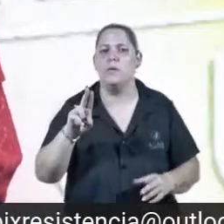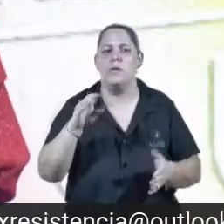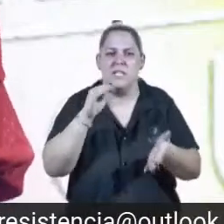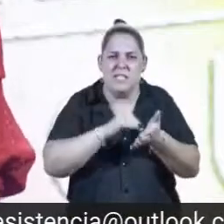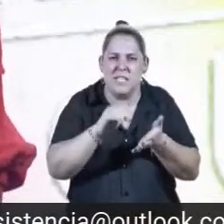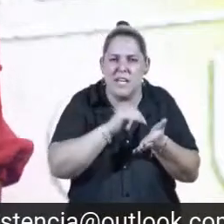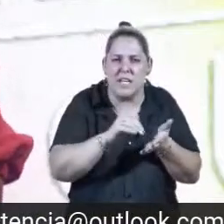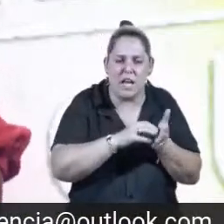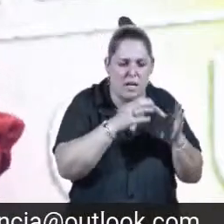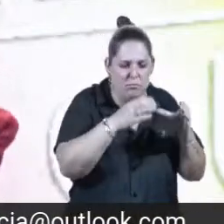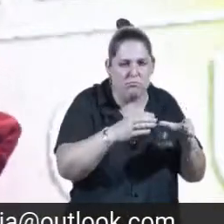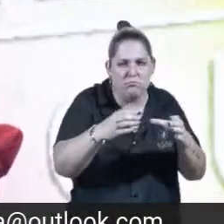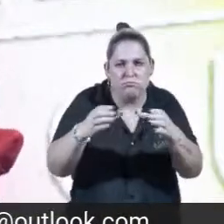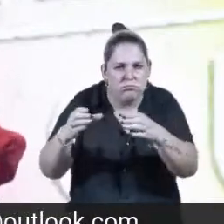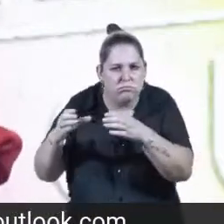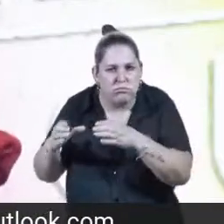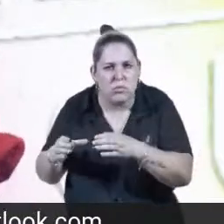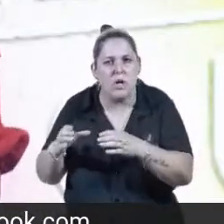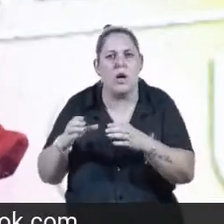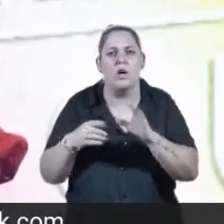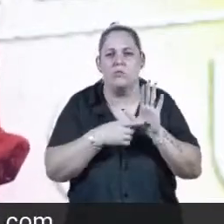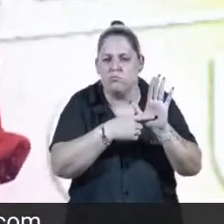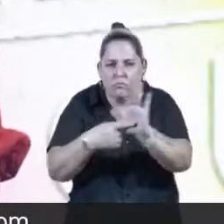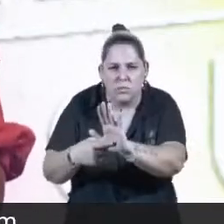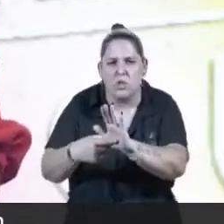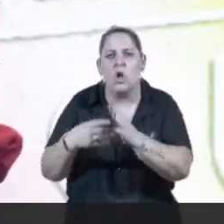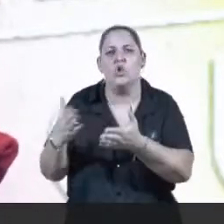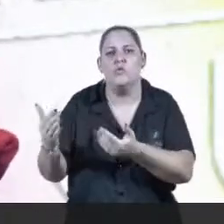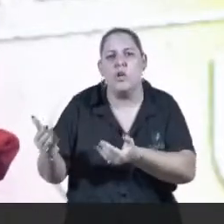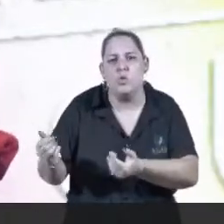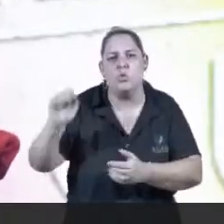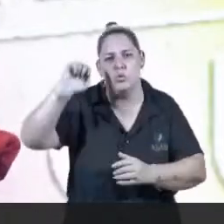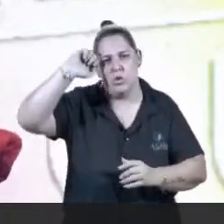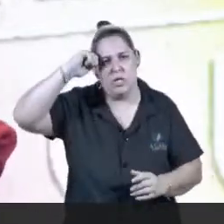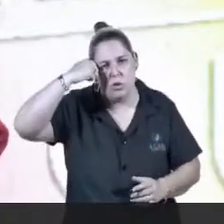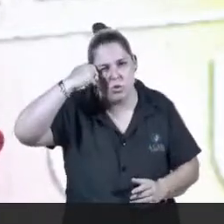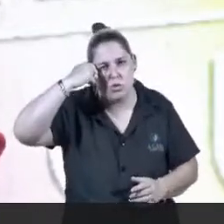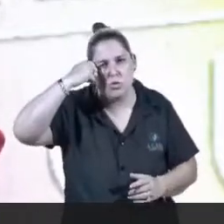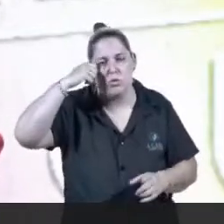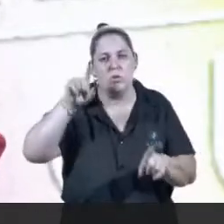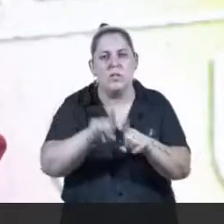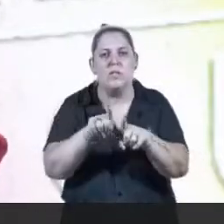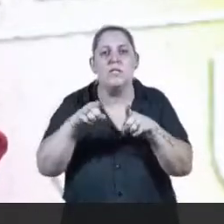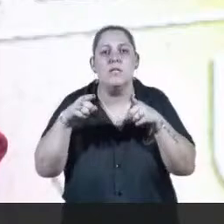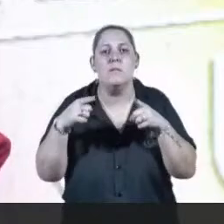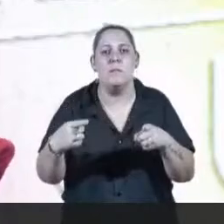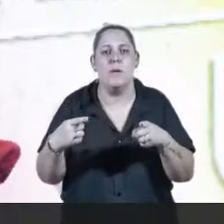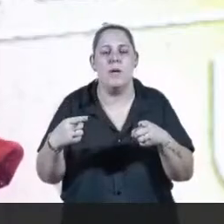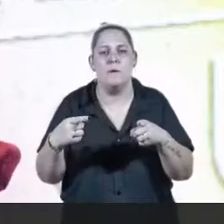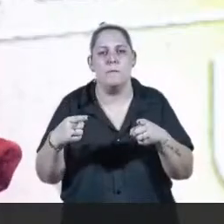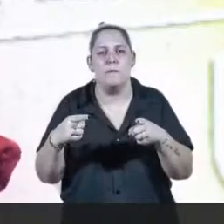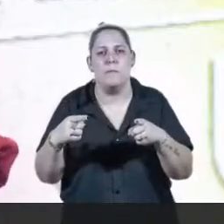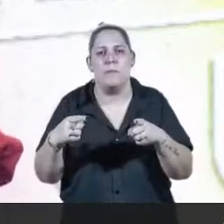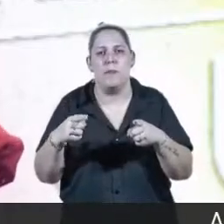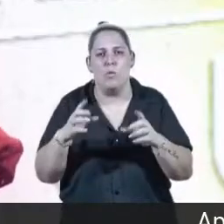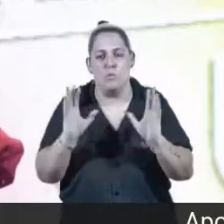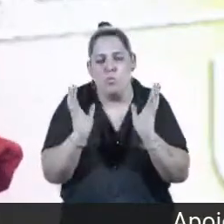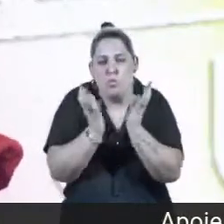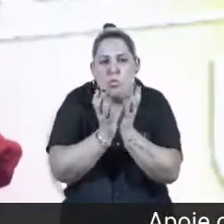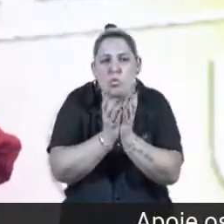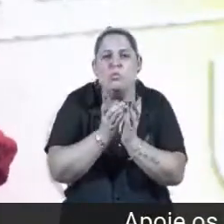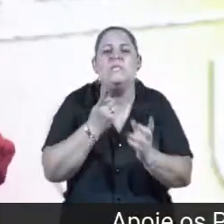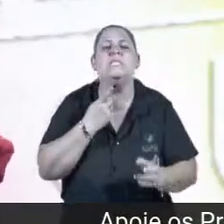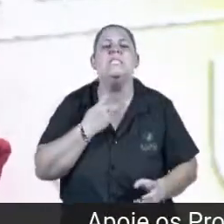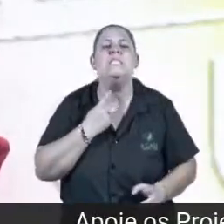secretarias setoriais, representando a juventude, a negritude e, sobretudo, a pujança que tem sede de futuro